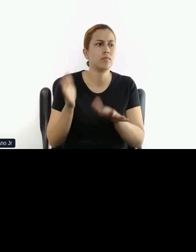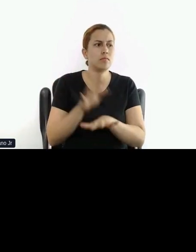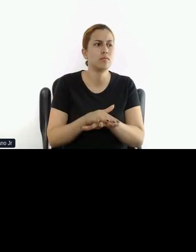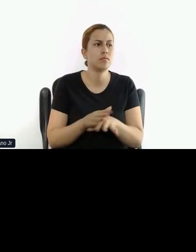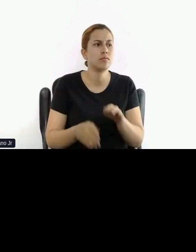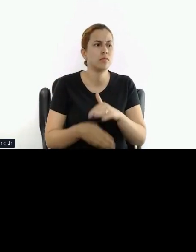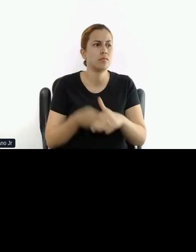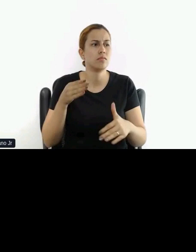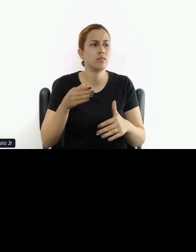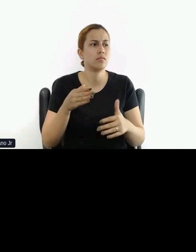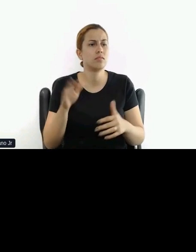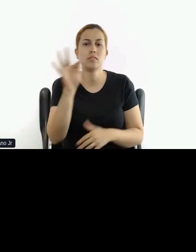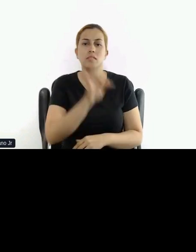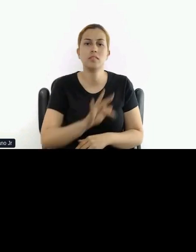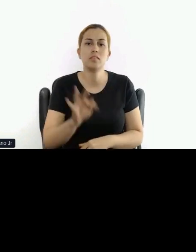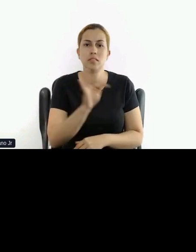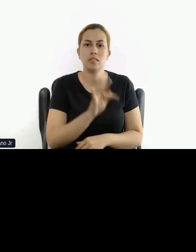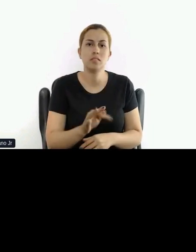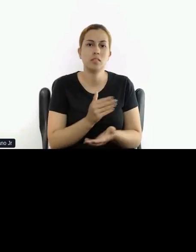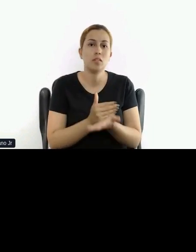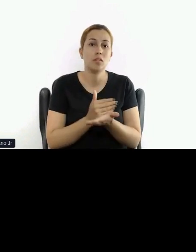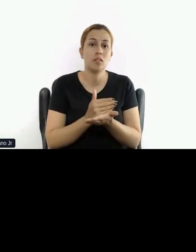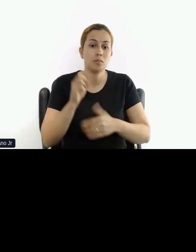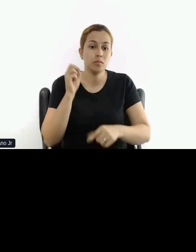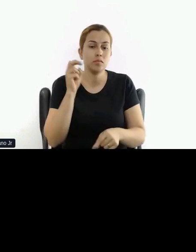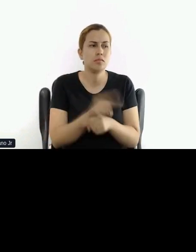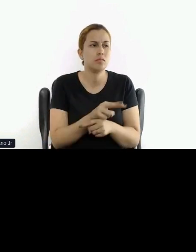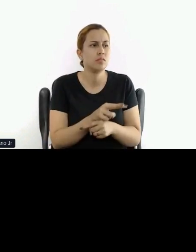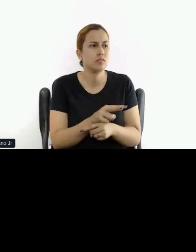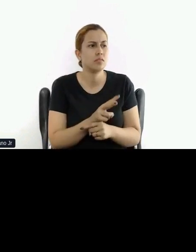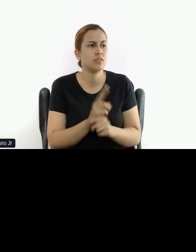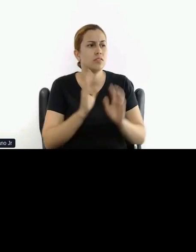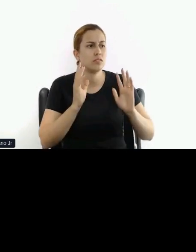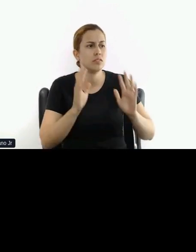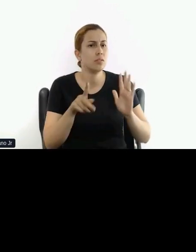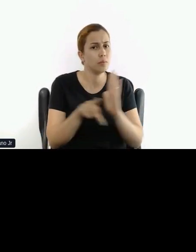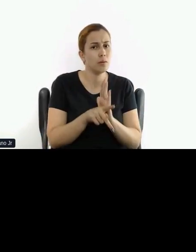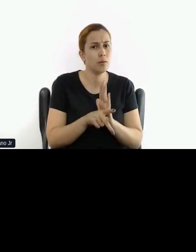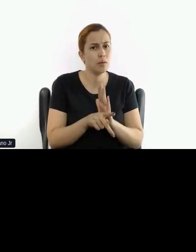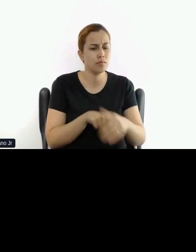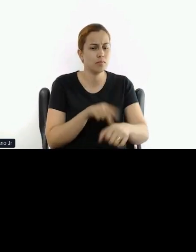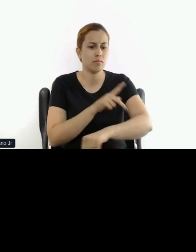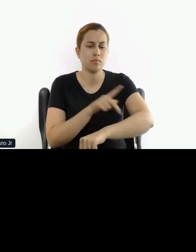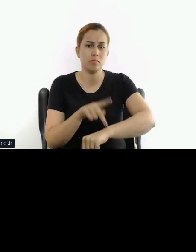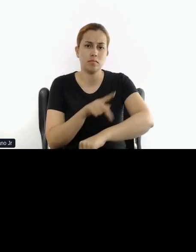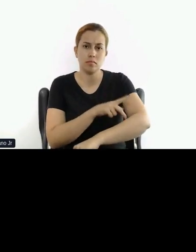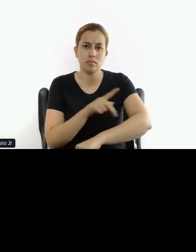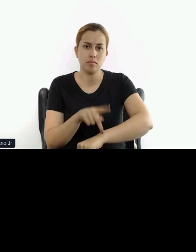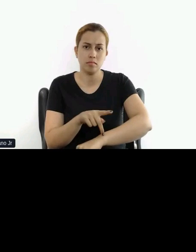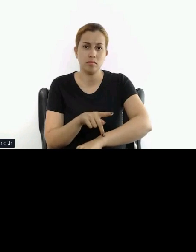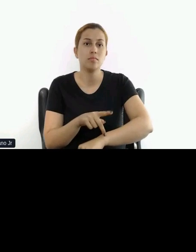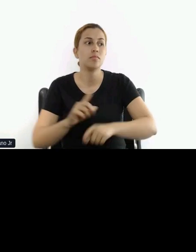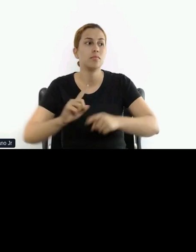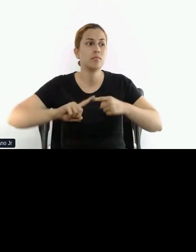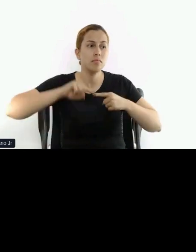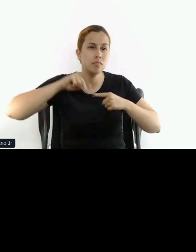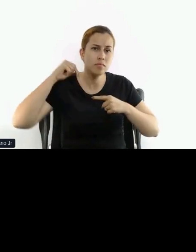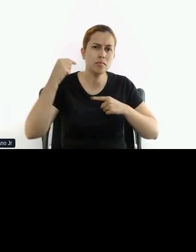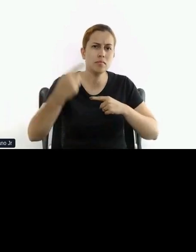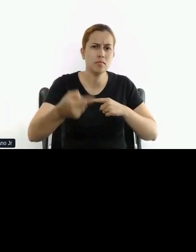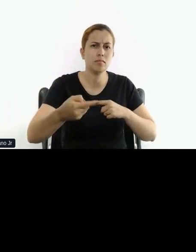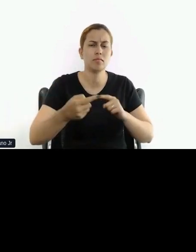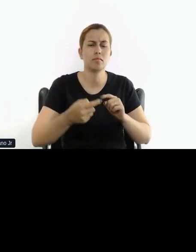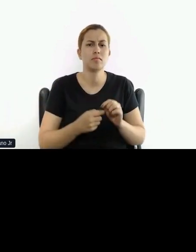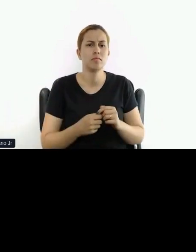com 18 anos, quando ela começou a entrar na faculdade, ela já foi para a área de pedagogia, e depois, na hora de que tinha que